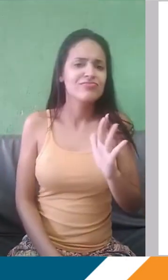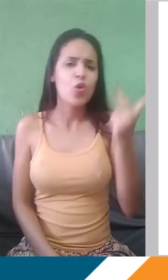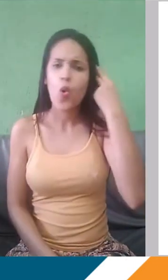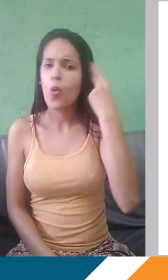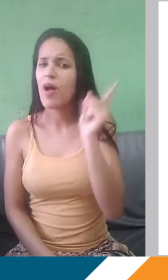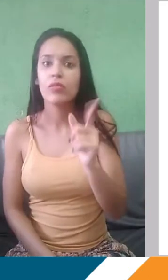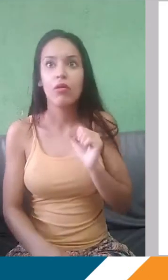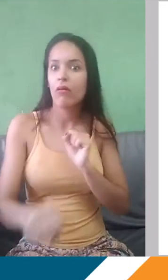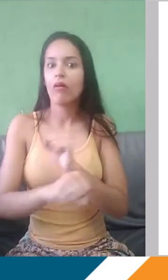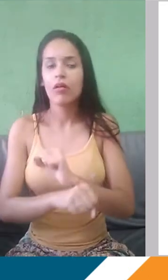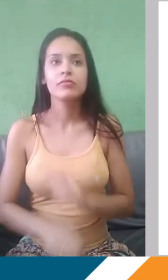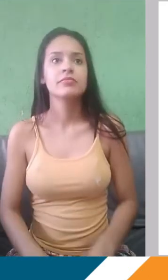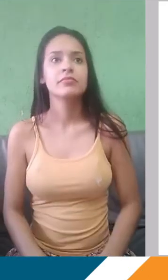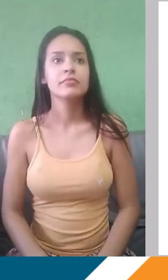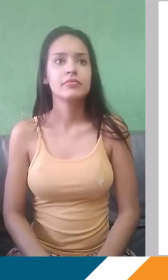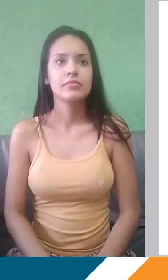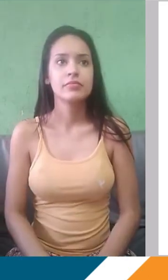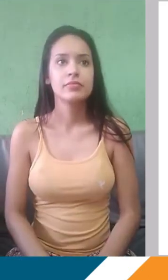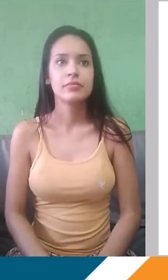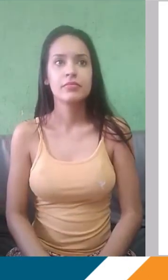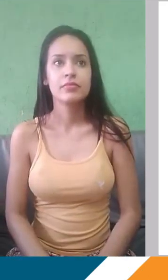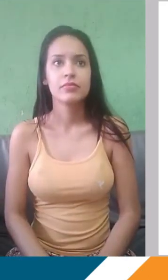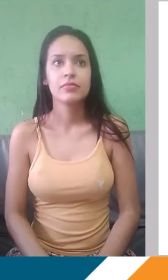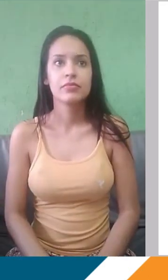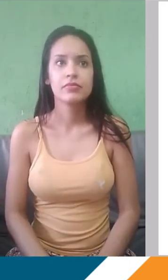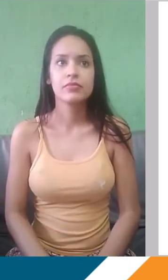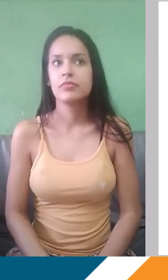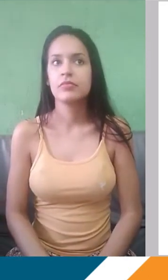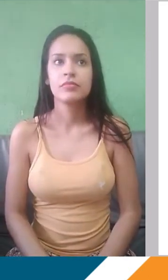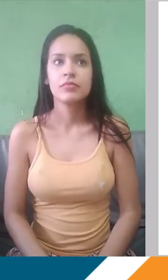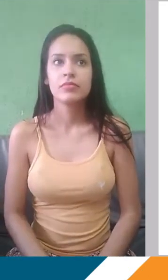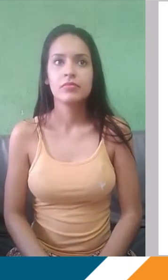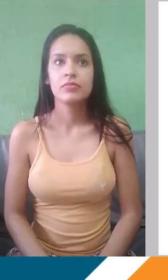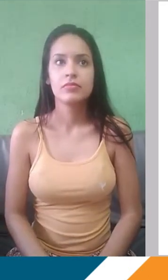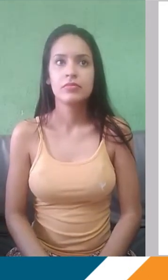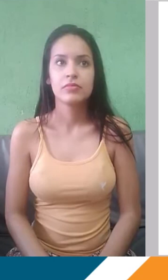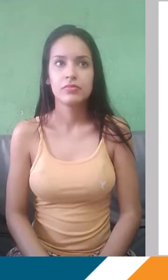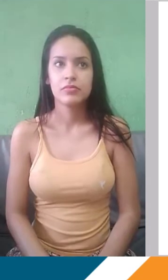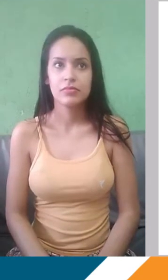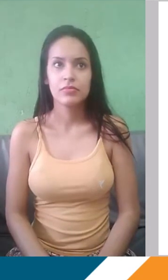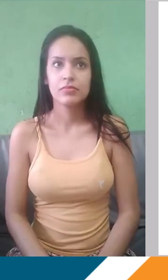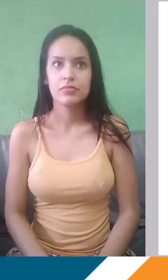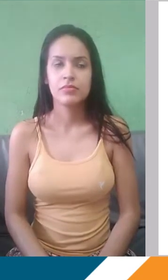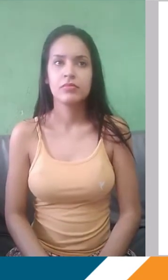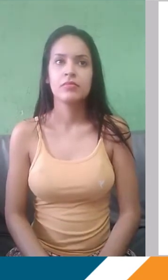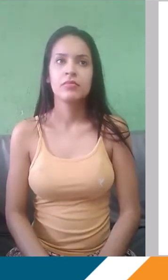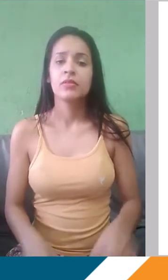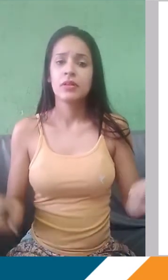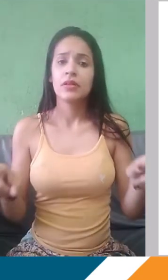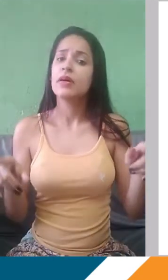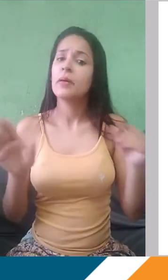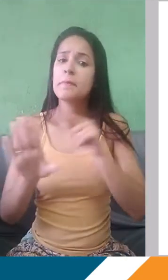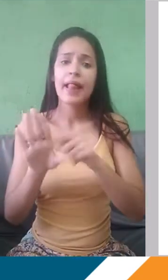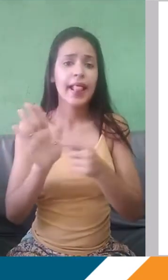está incorreta, pois o conceito de desenvolvimento do adolescente não está associado à ideia de paralisação que é evocada